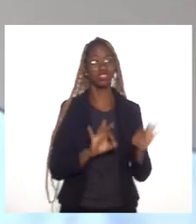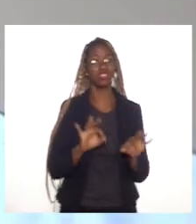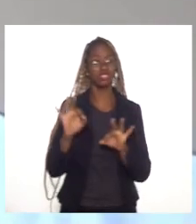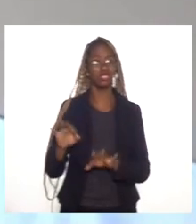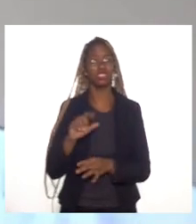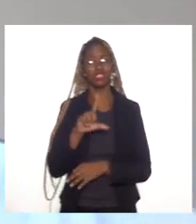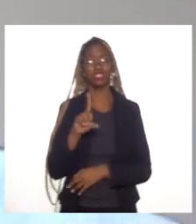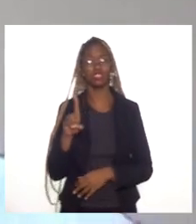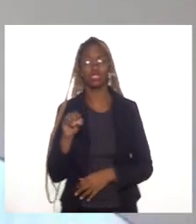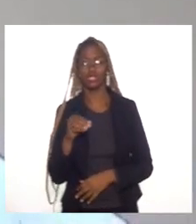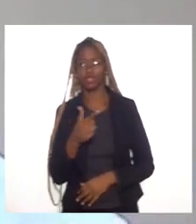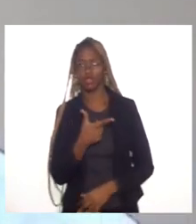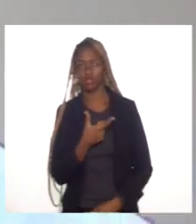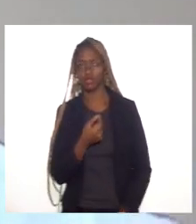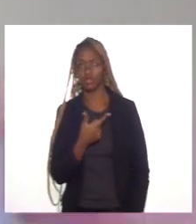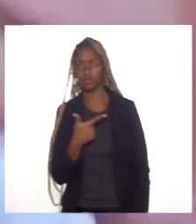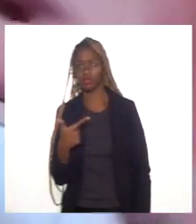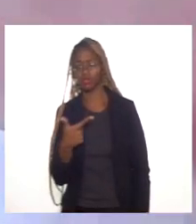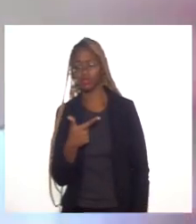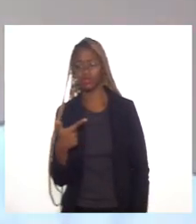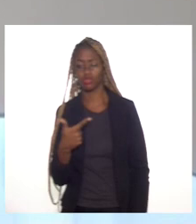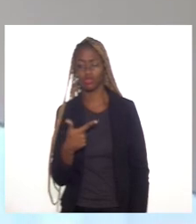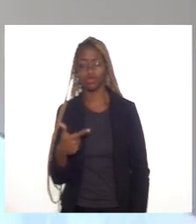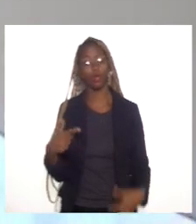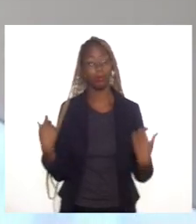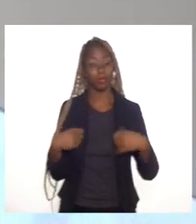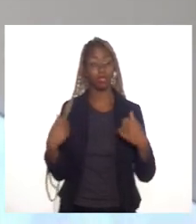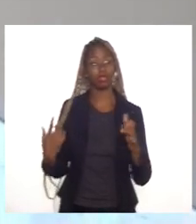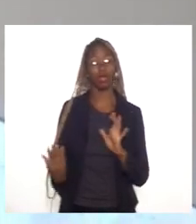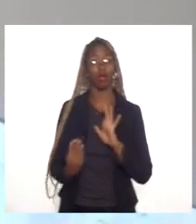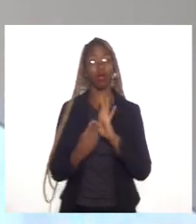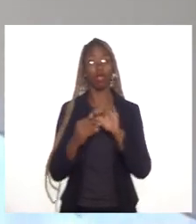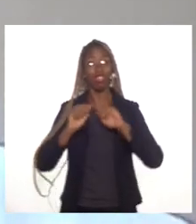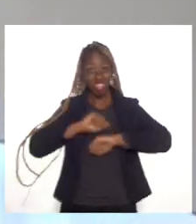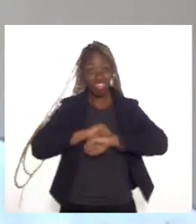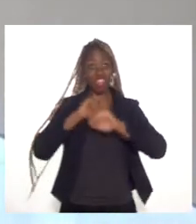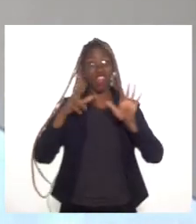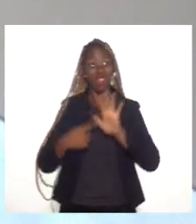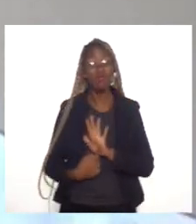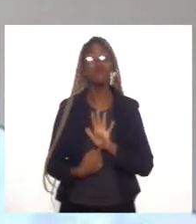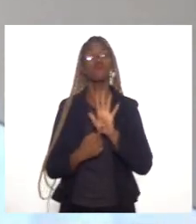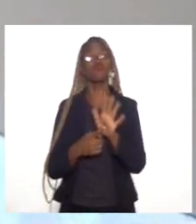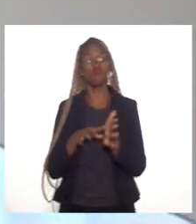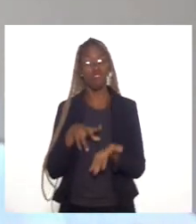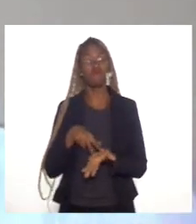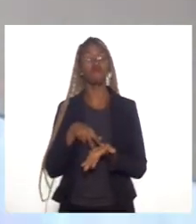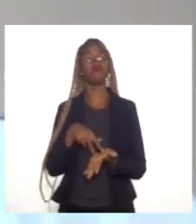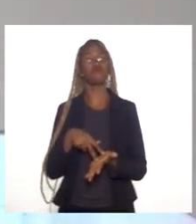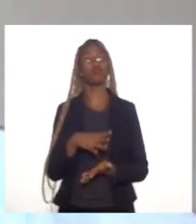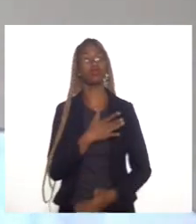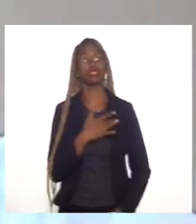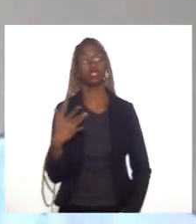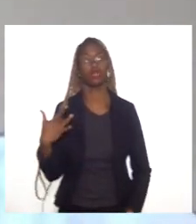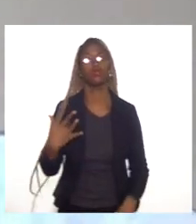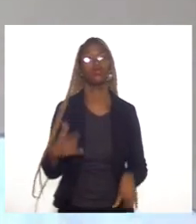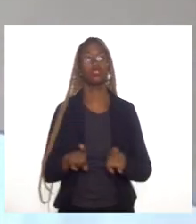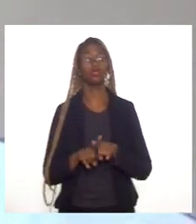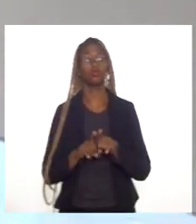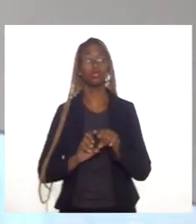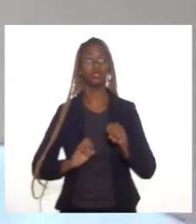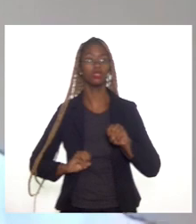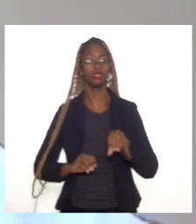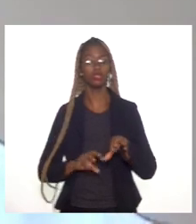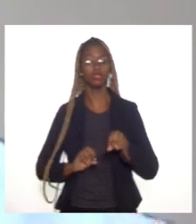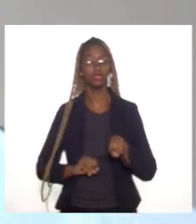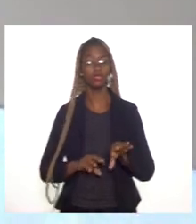2022 desse, colocasse mais em evidência tanto a saúde quanto a educação como